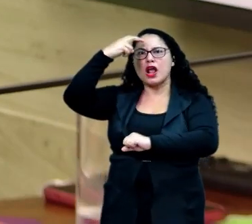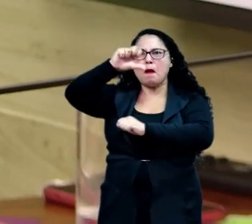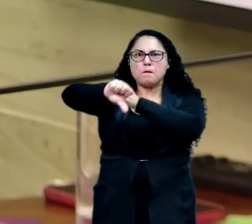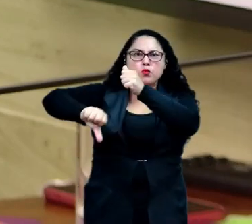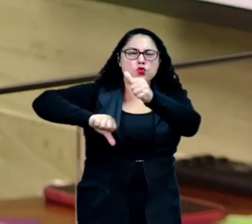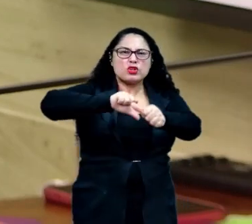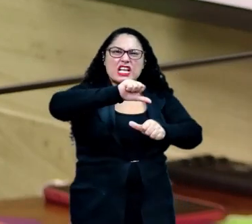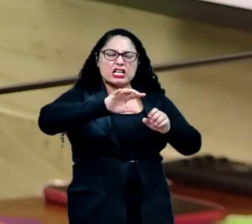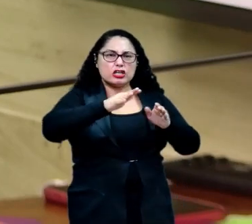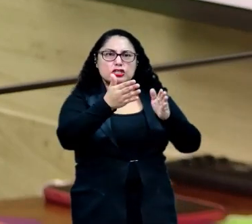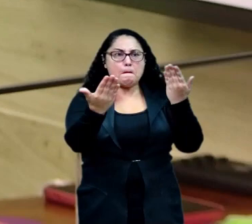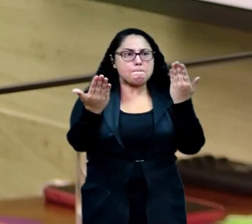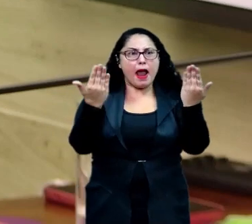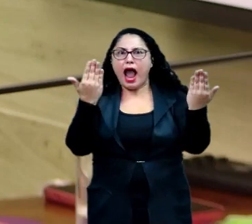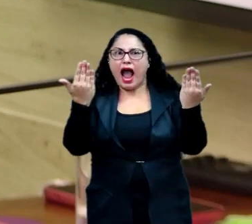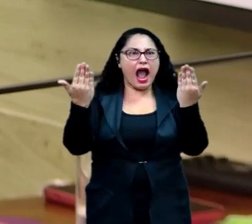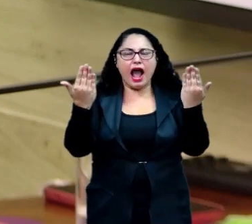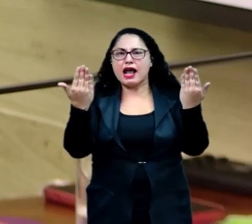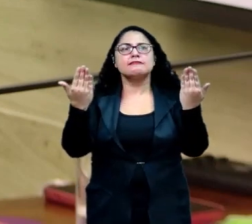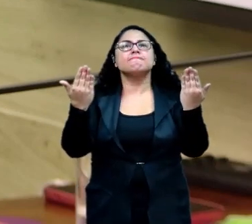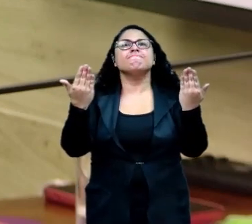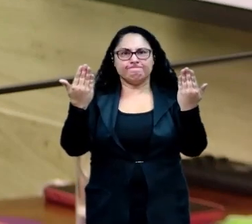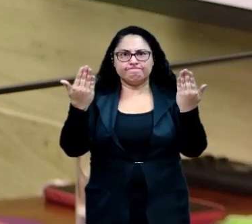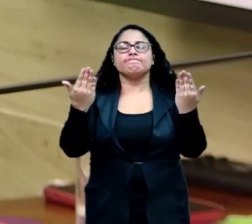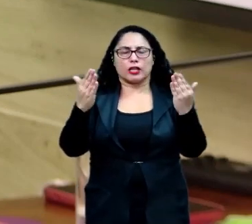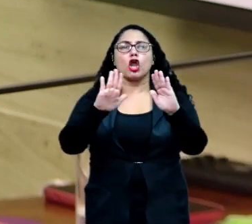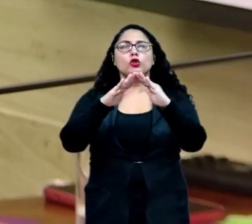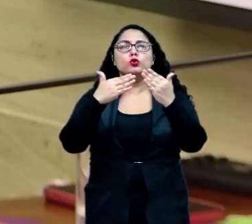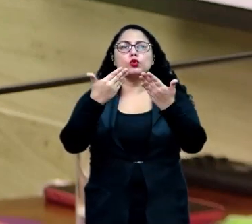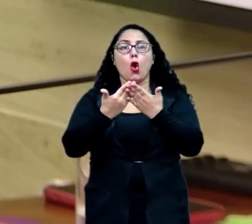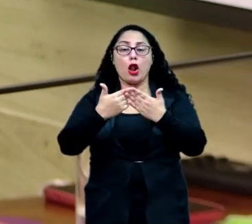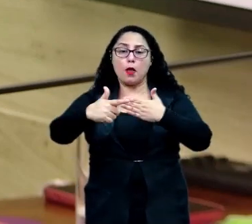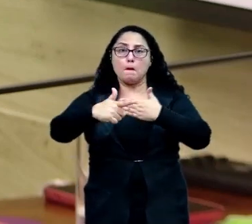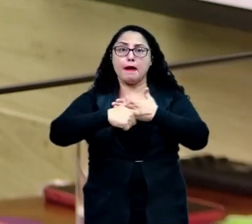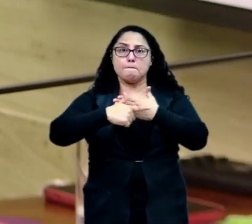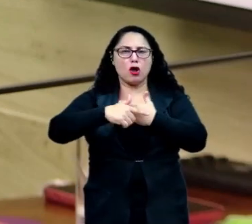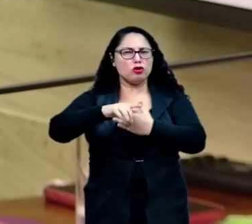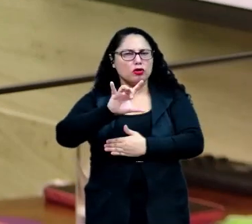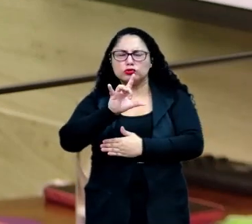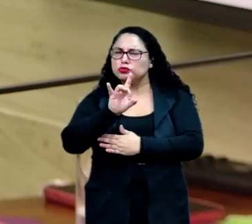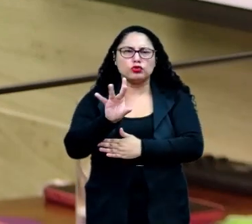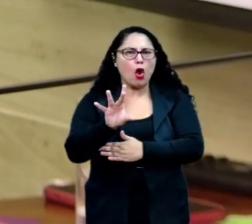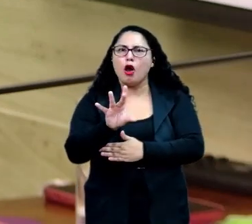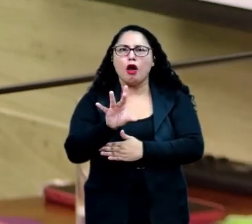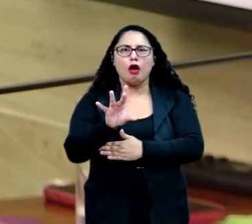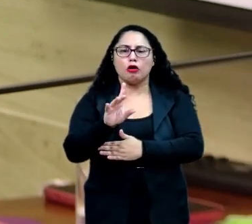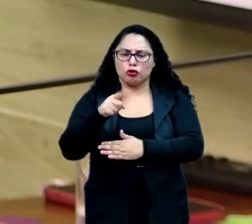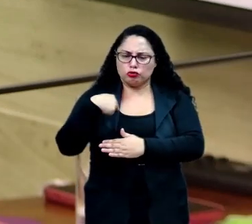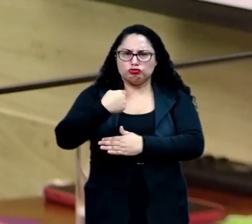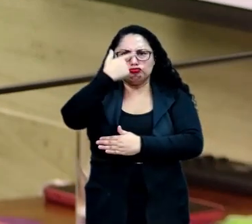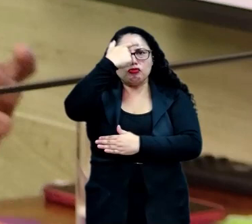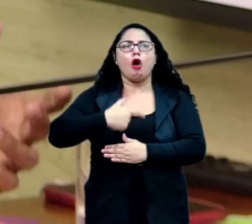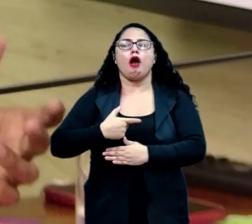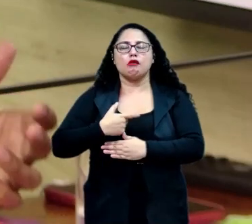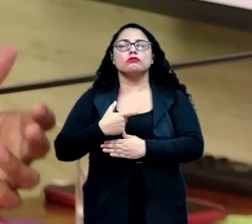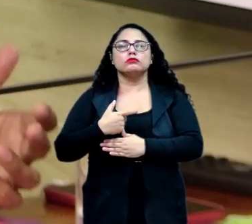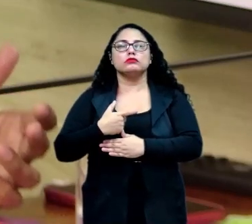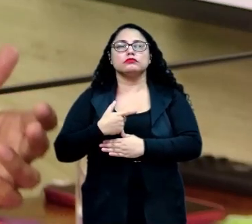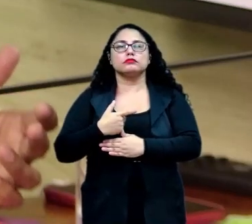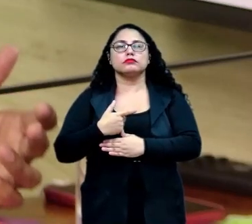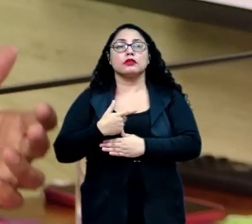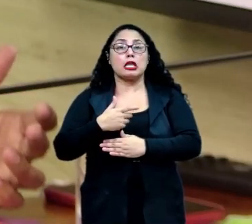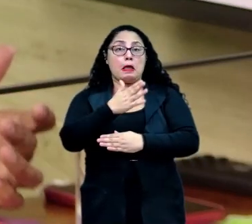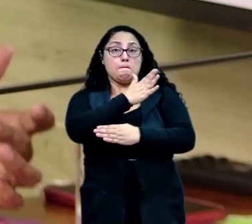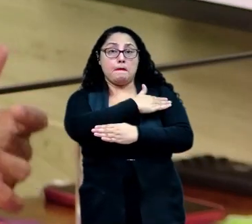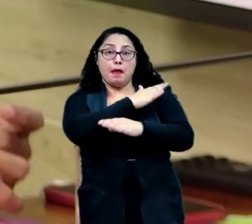de paradigma. A escola ela tem um papel não só com a gente, que somos